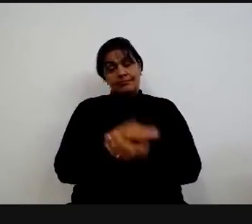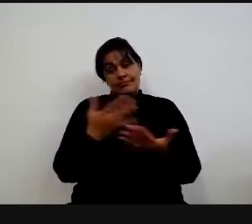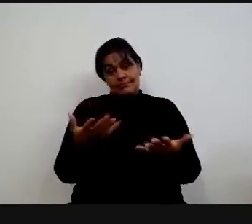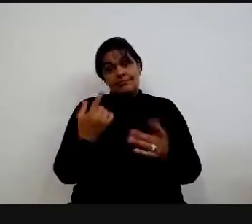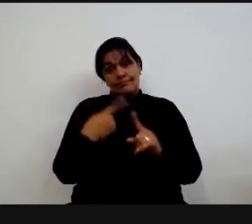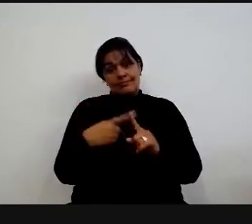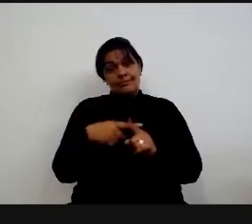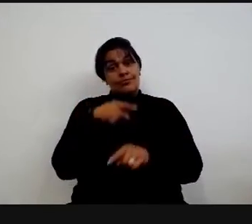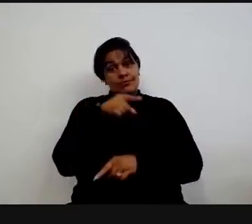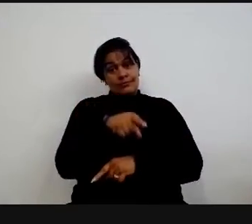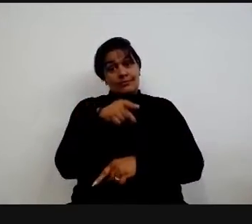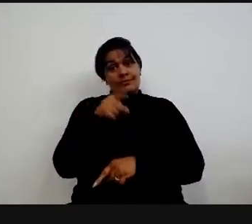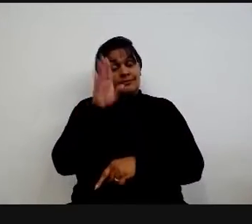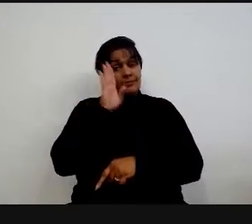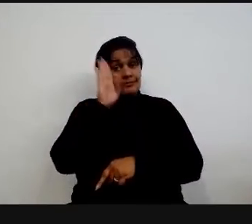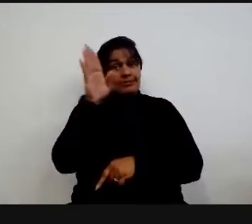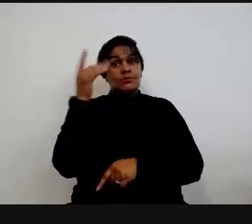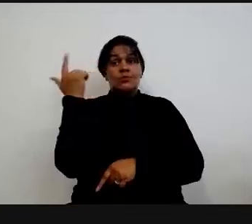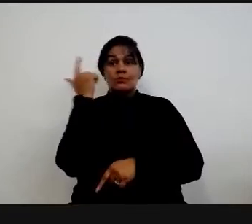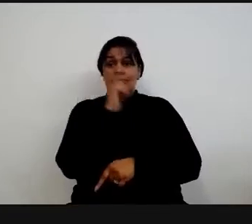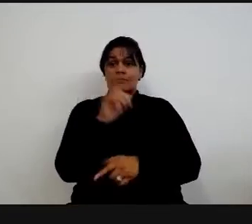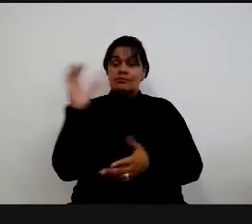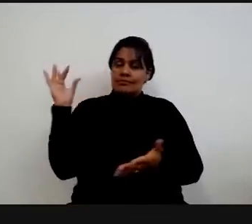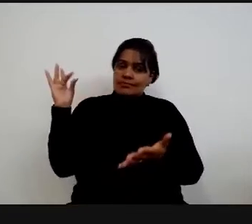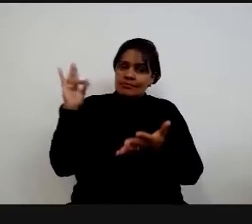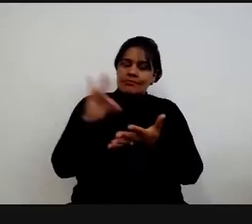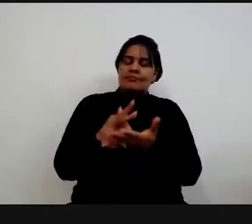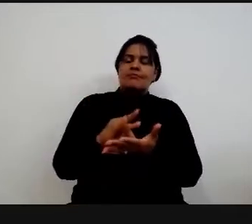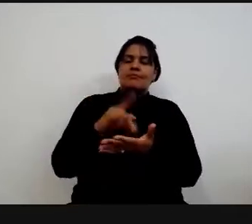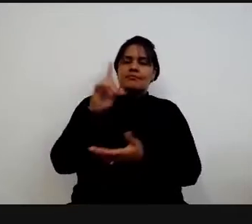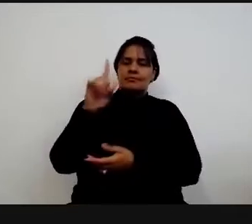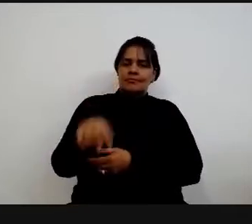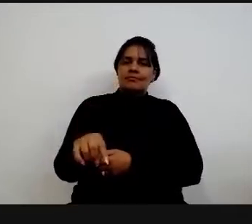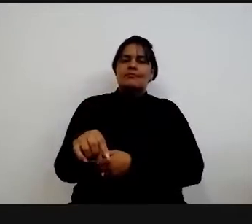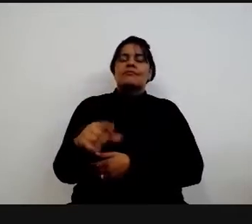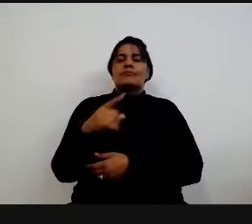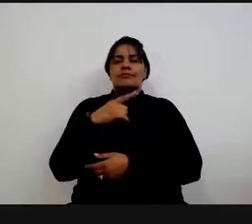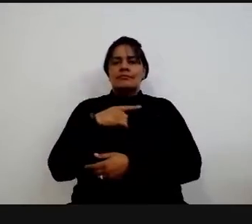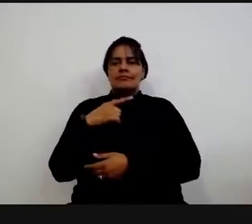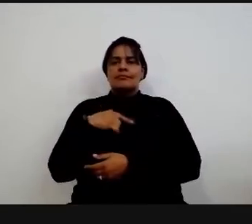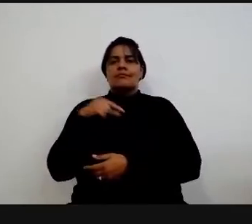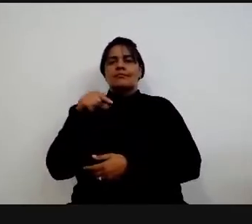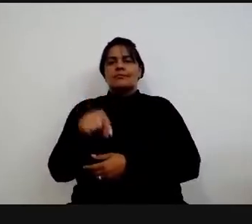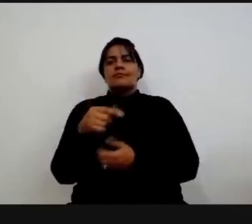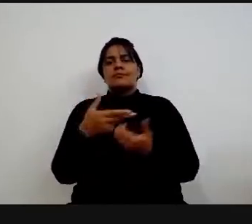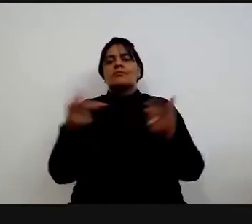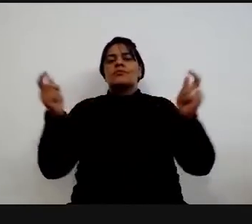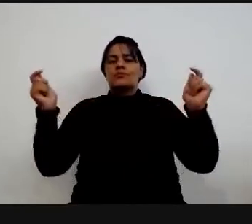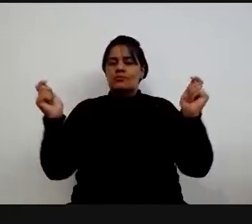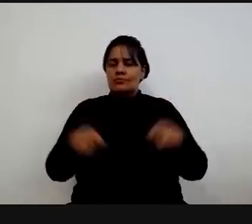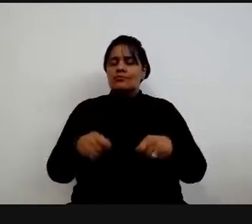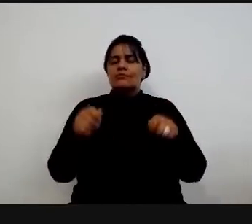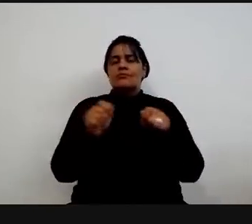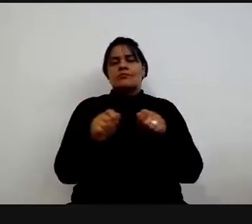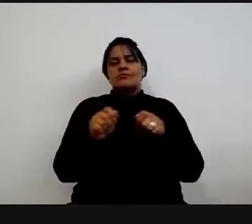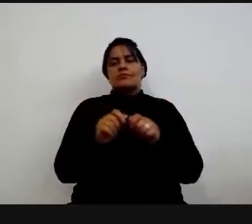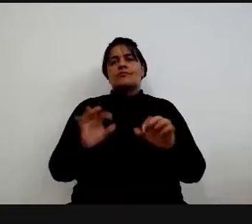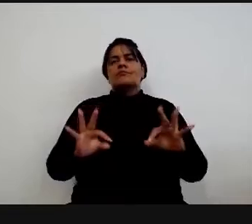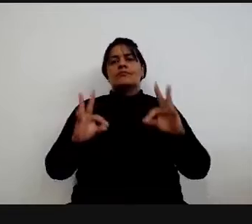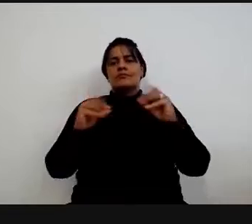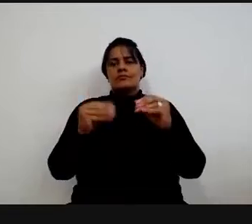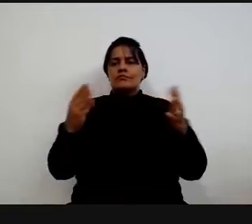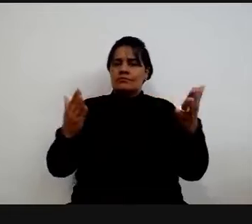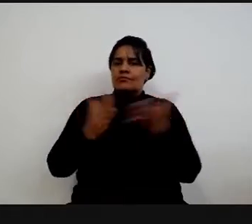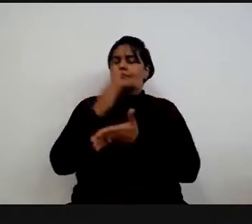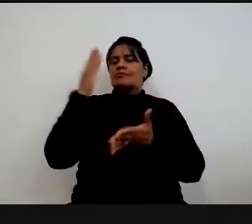aquelas prioridades a gente possa, de fato, implementar e que o produto possa ser, a gente possa sair do outro lado e o produto, a gente